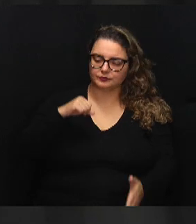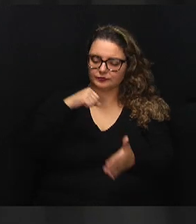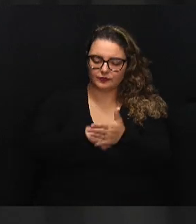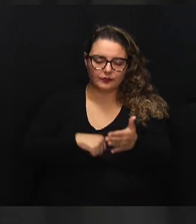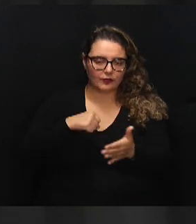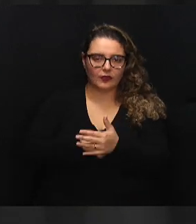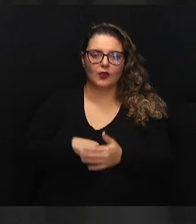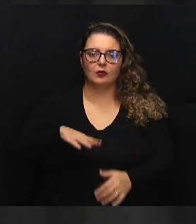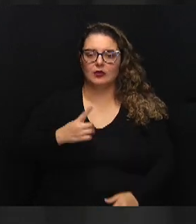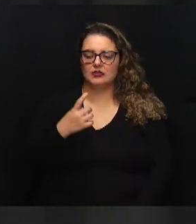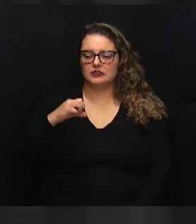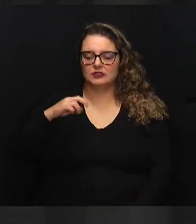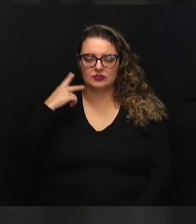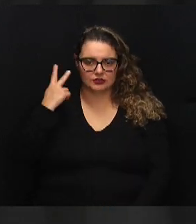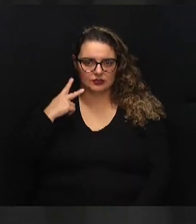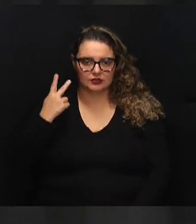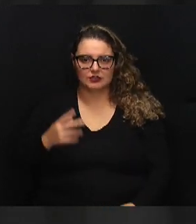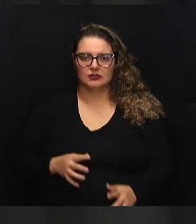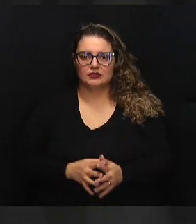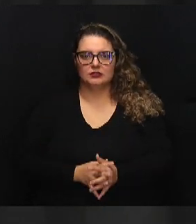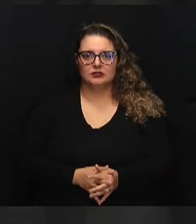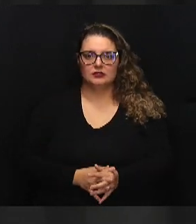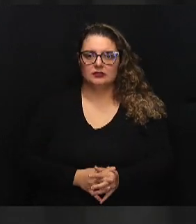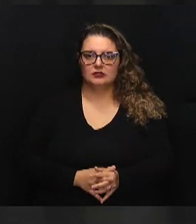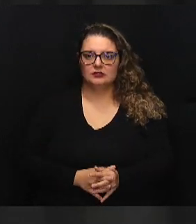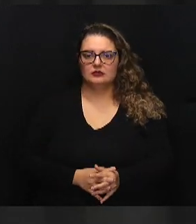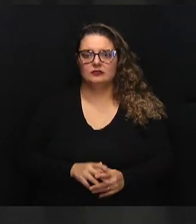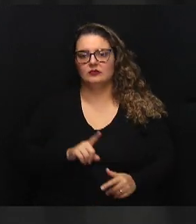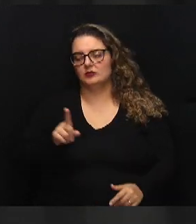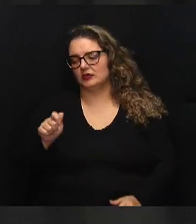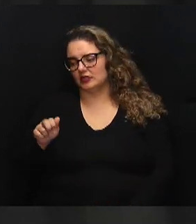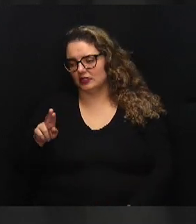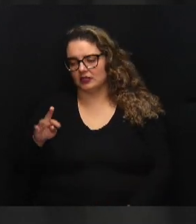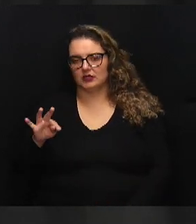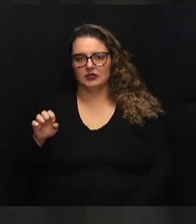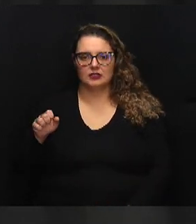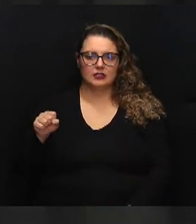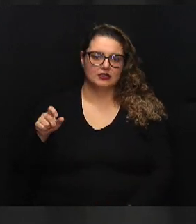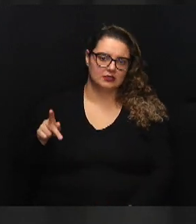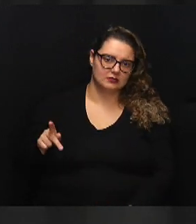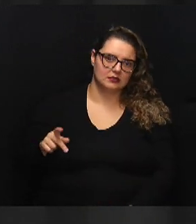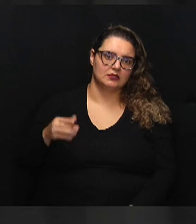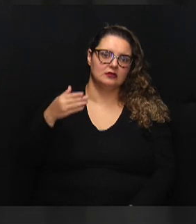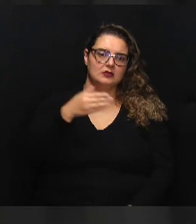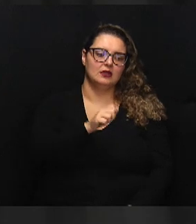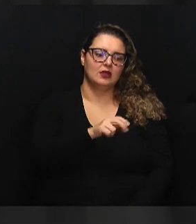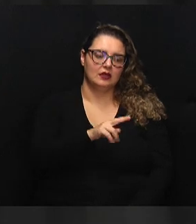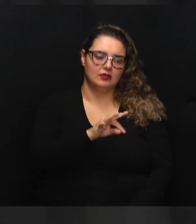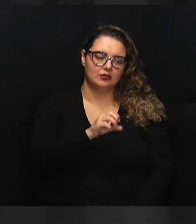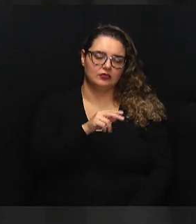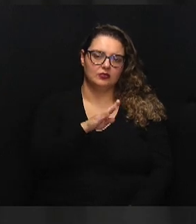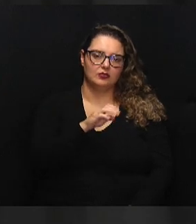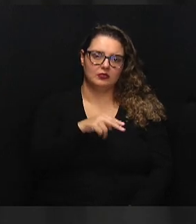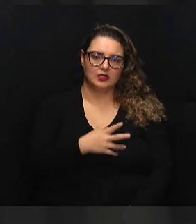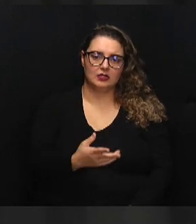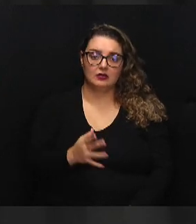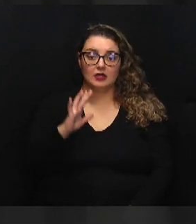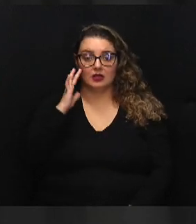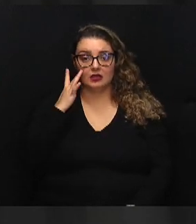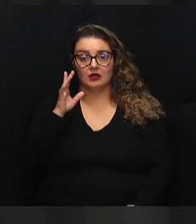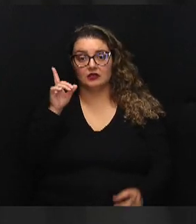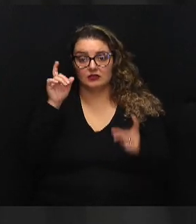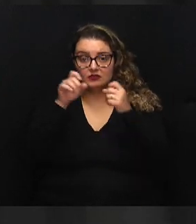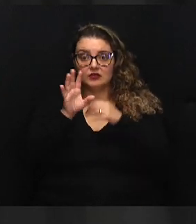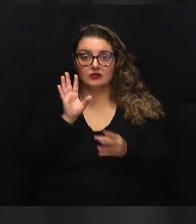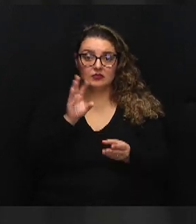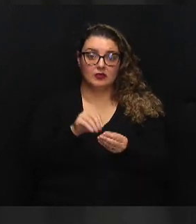19 vereadores, mas fomos na Artesp, fomos na Autoban. Eu acho difícil a conclusão, ou